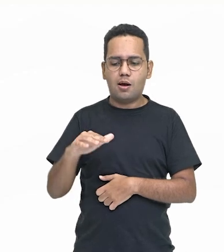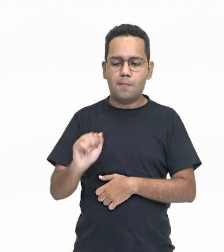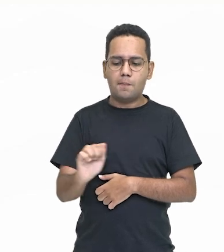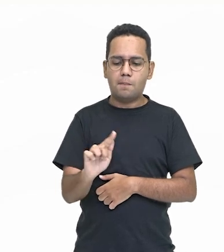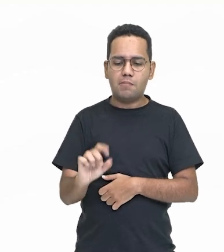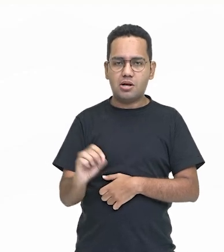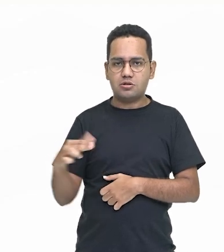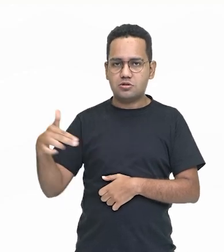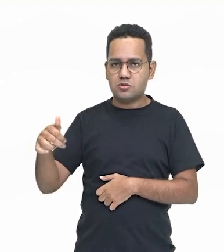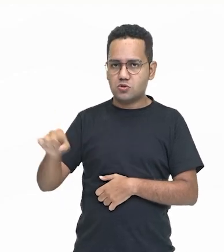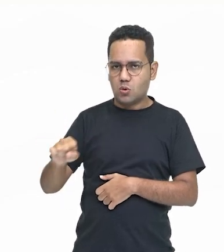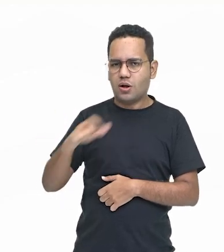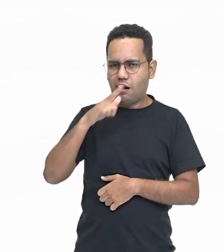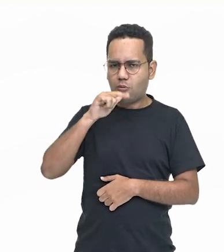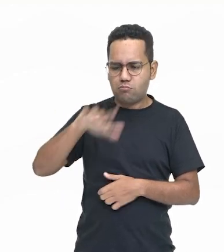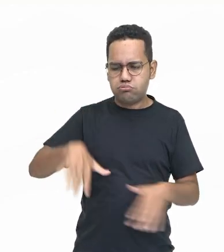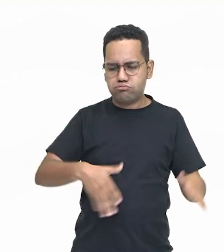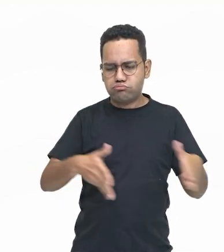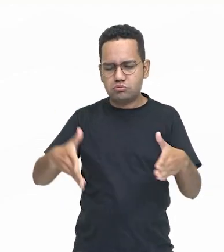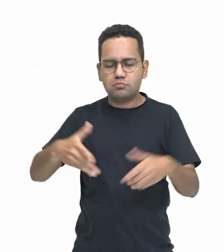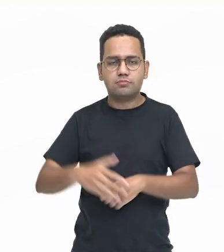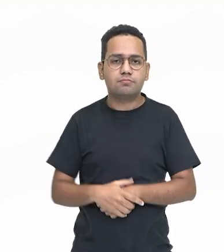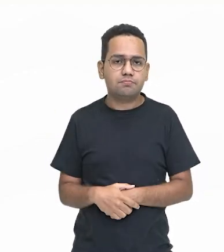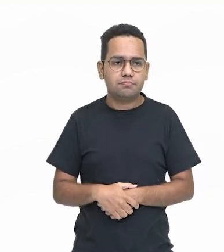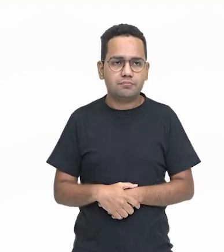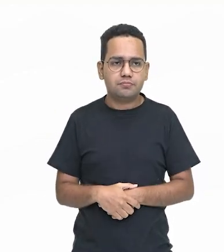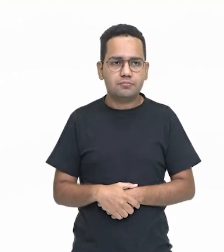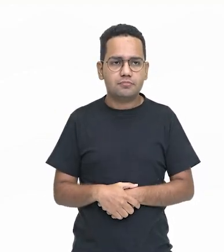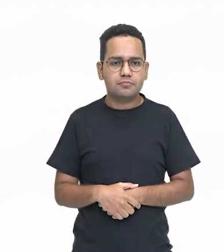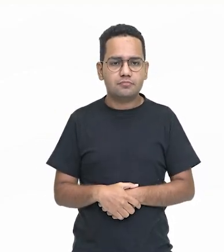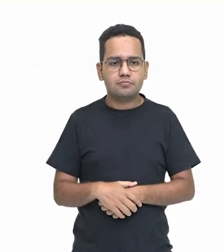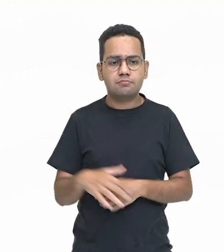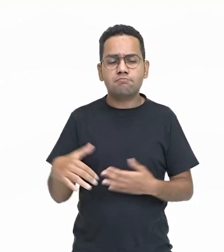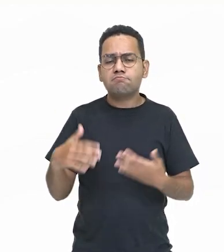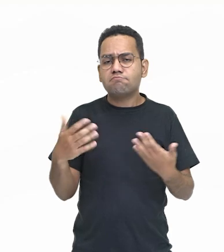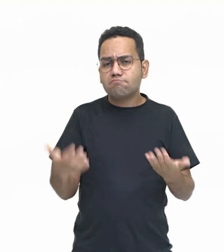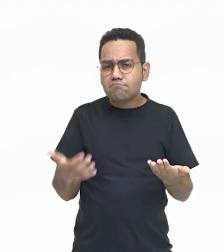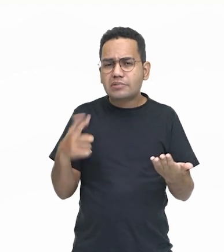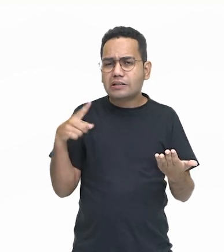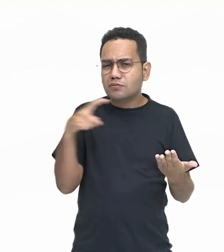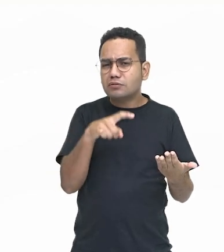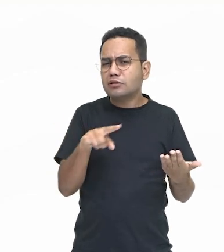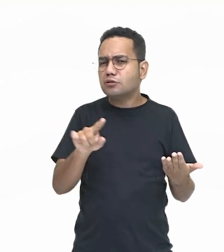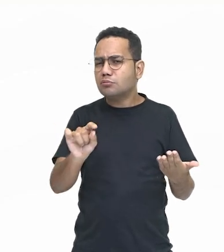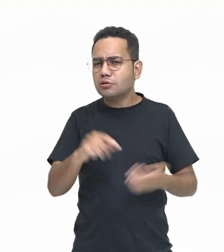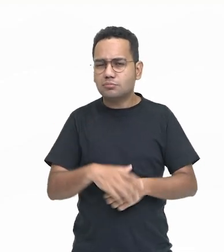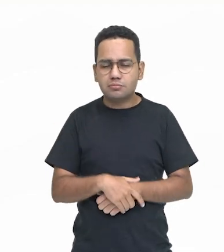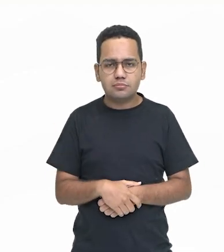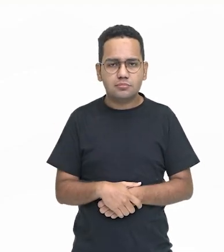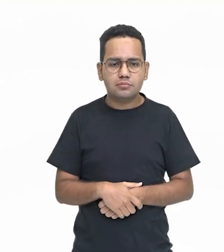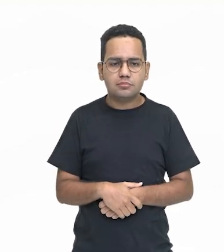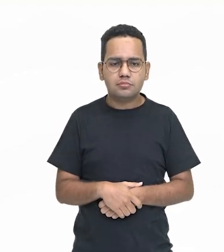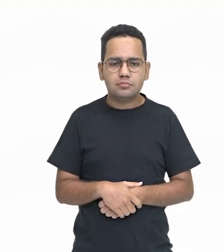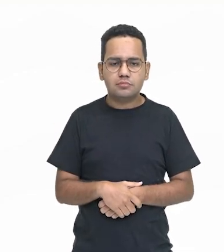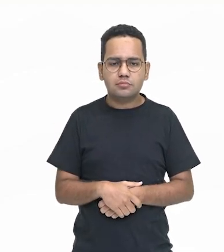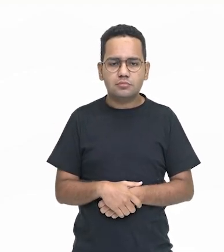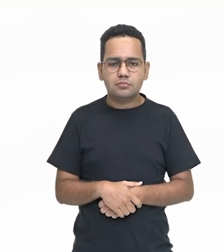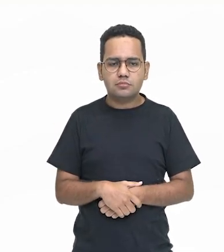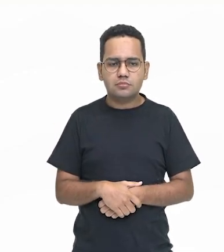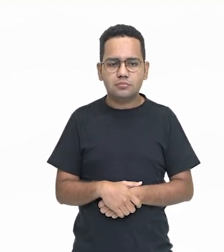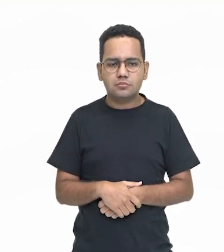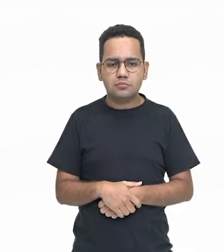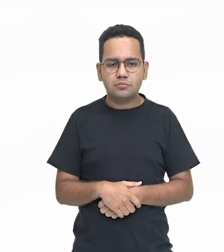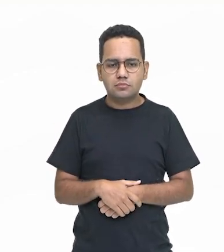de usinas hidrelétricas na região norte é exatamente por causa